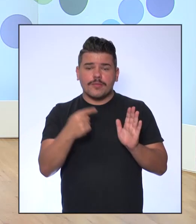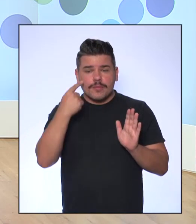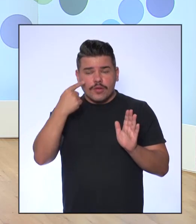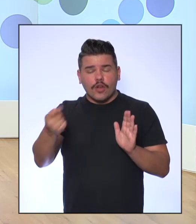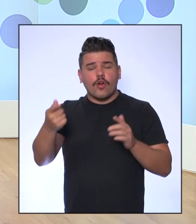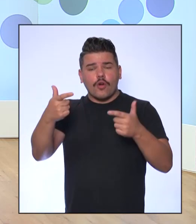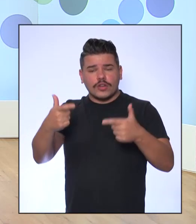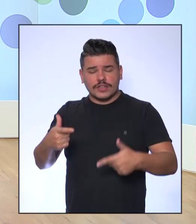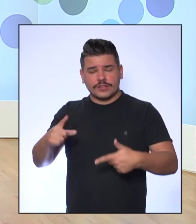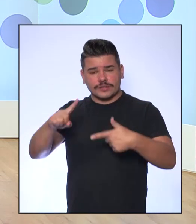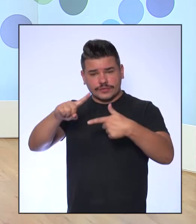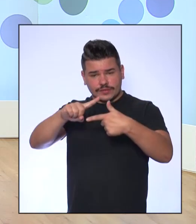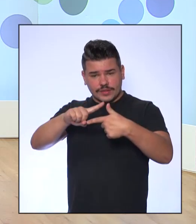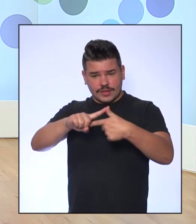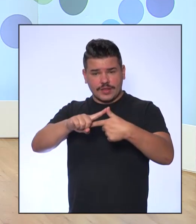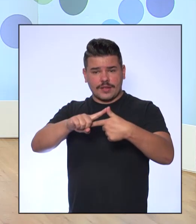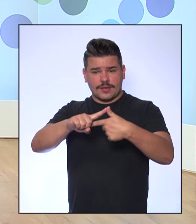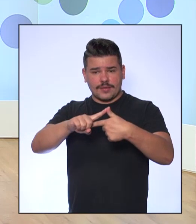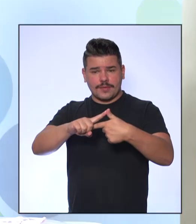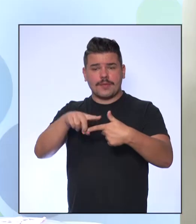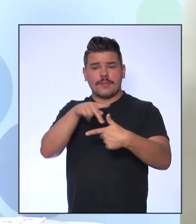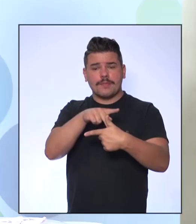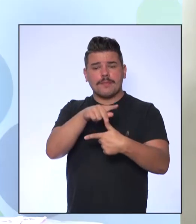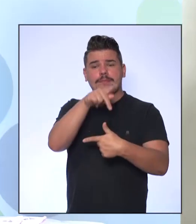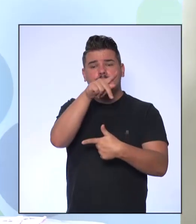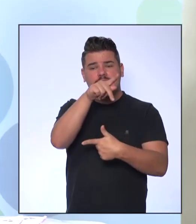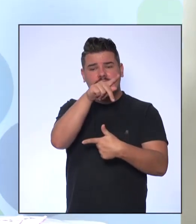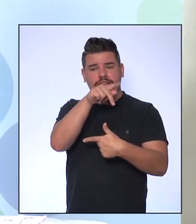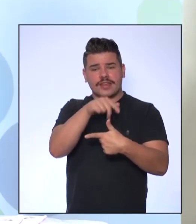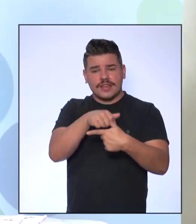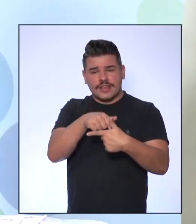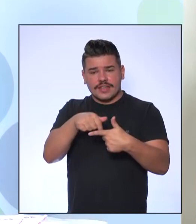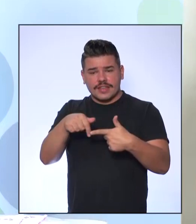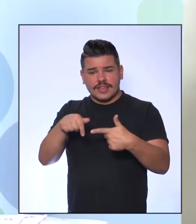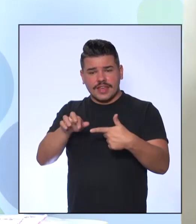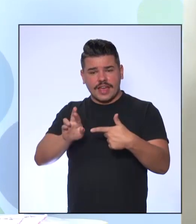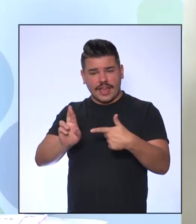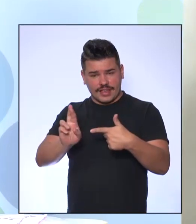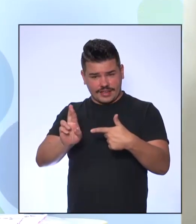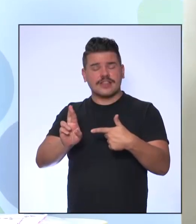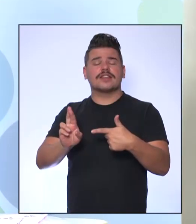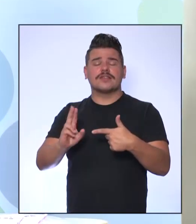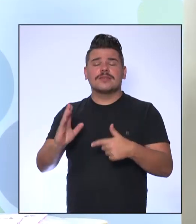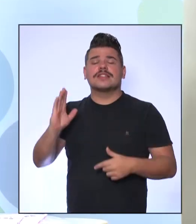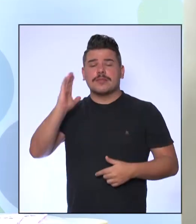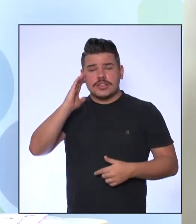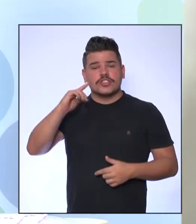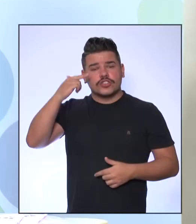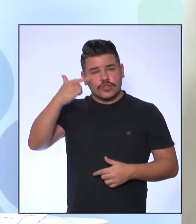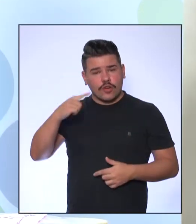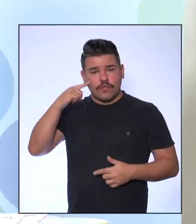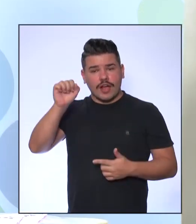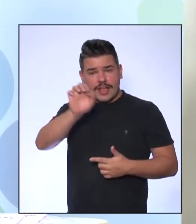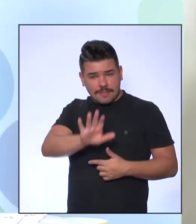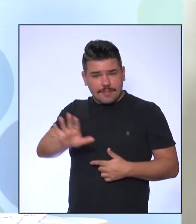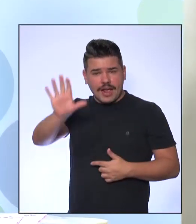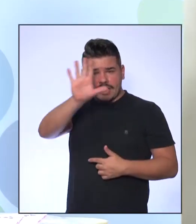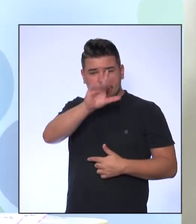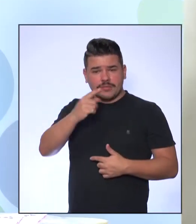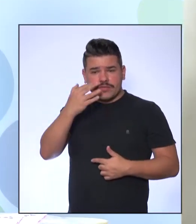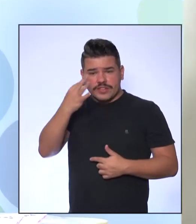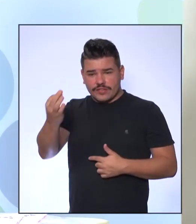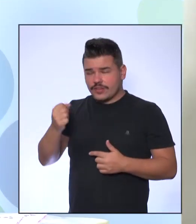o PQR, e acompanhassem. Depois nós vamos colocar novamente a figura que está no